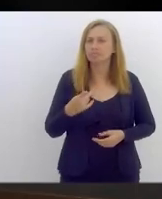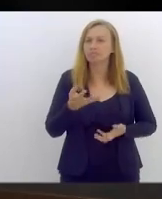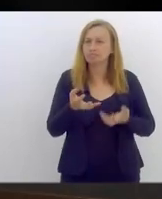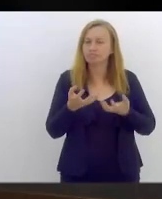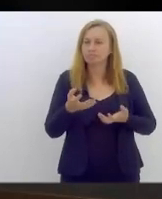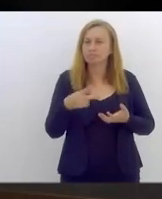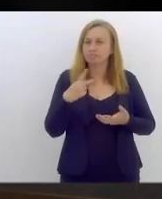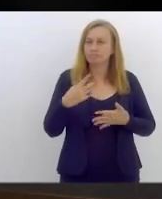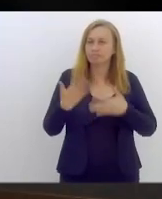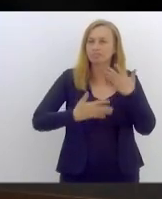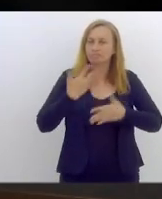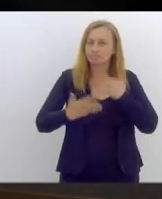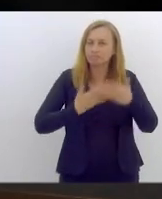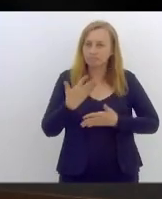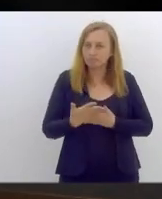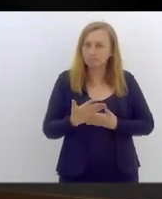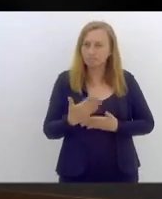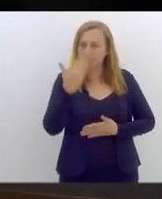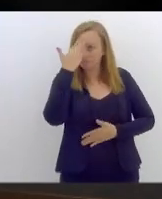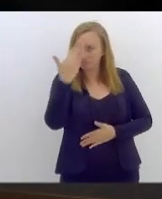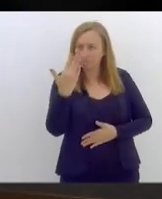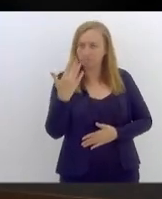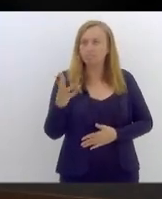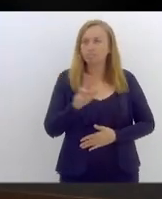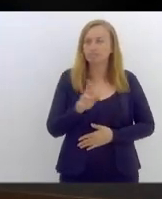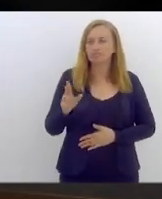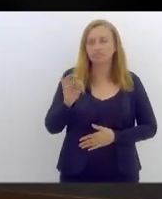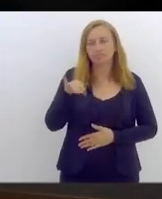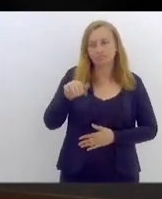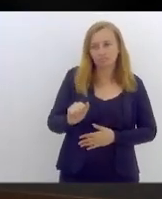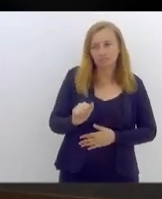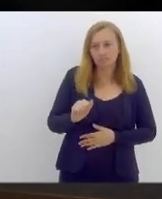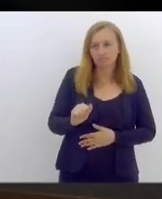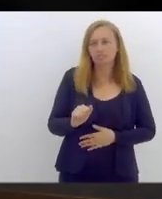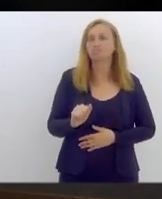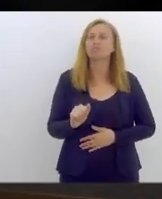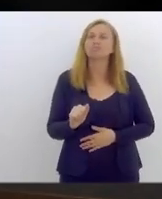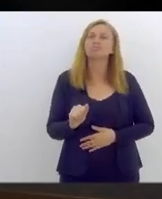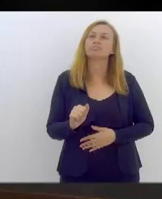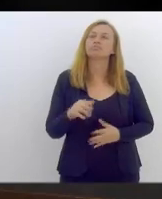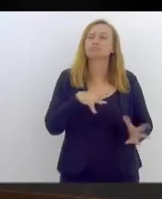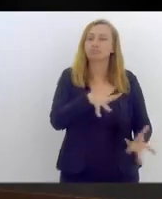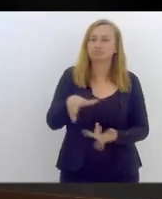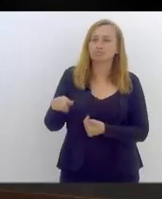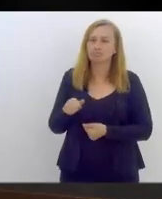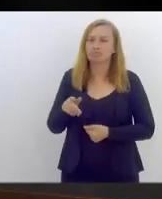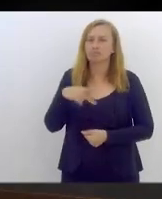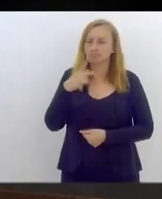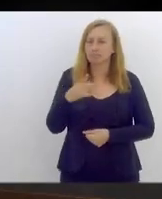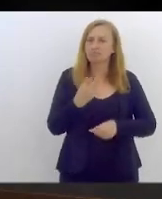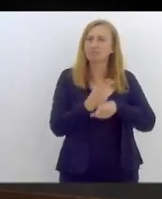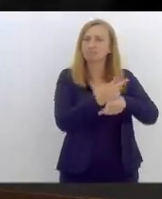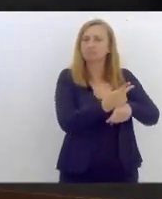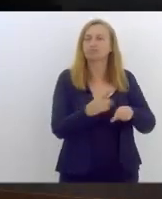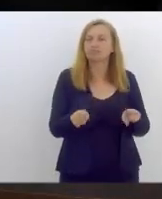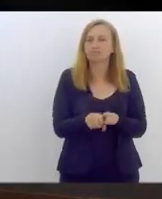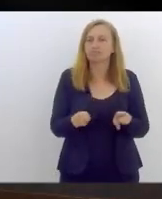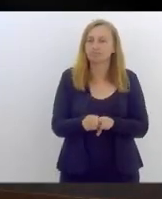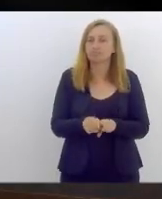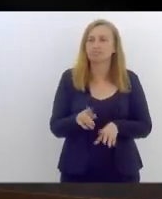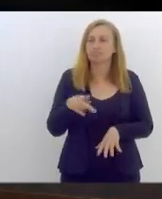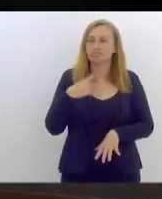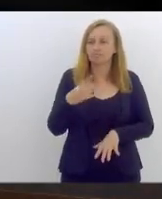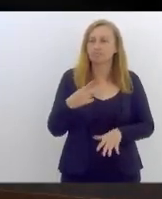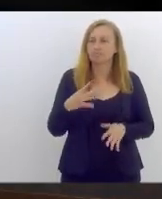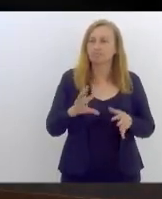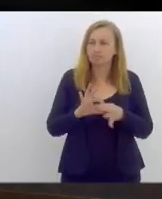uma honra. É uma honra, é um agradecimento em nome da Anistia Internacional, de meus colegas da Anistia Internacional, e dizer que esse prêmio também é uma reafirmação da